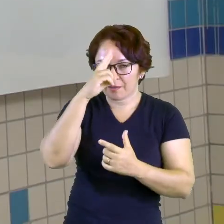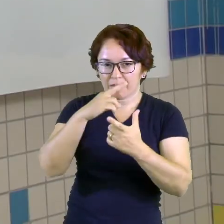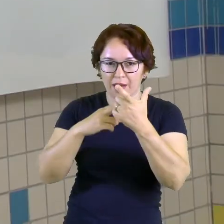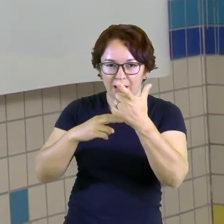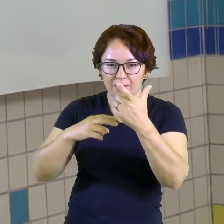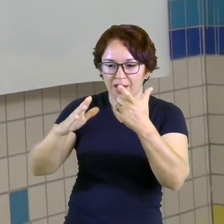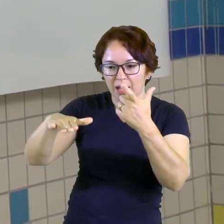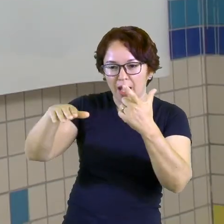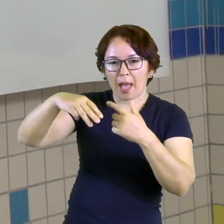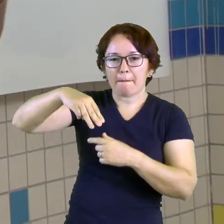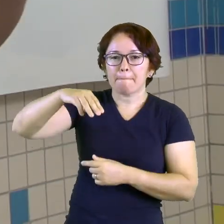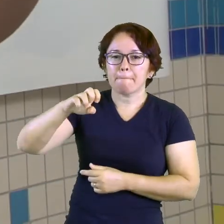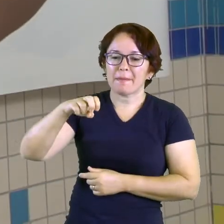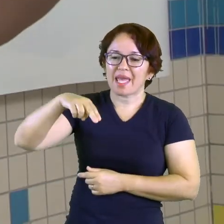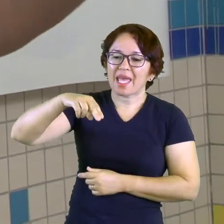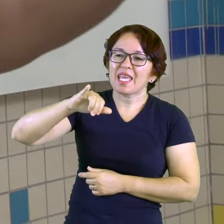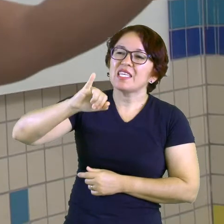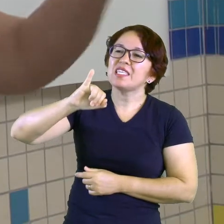menino?